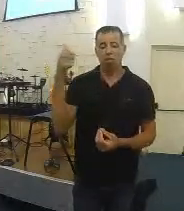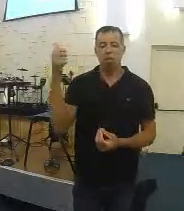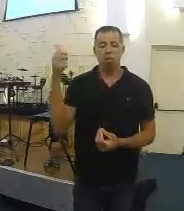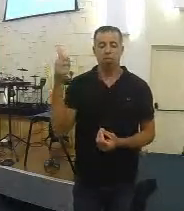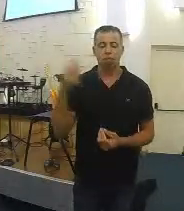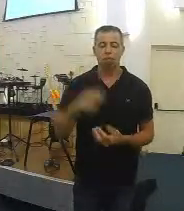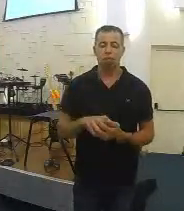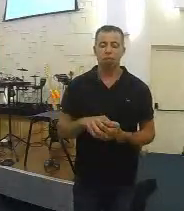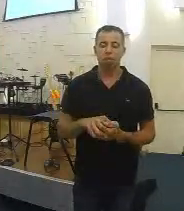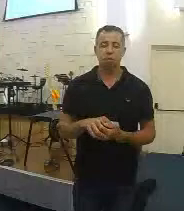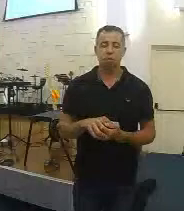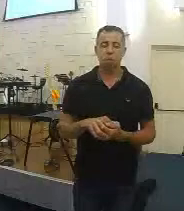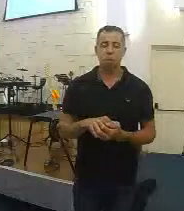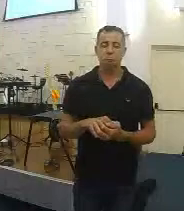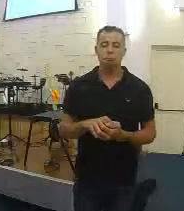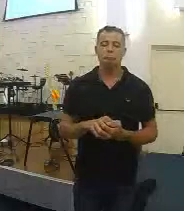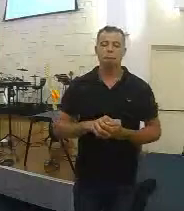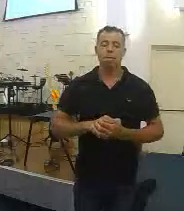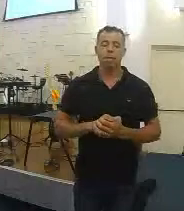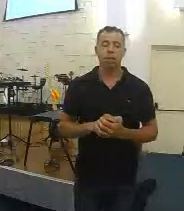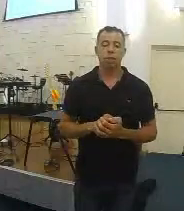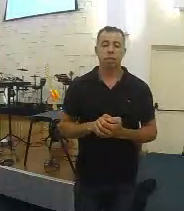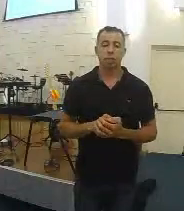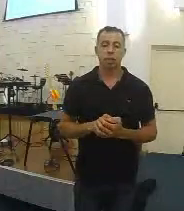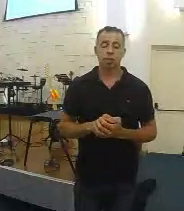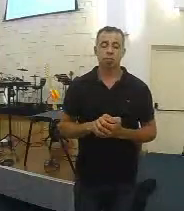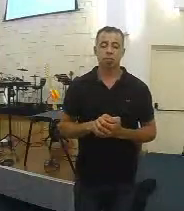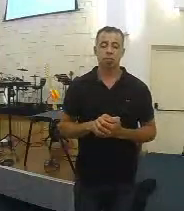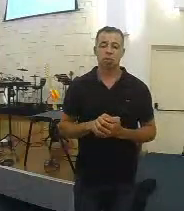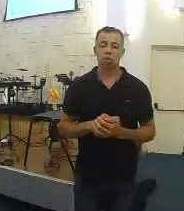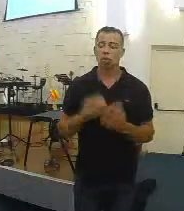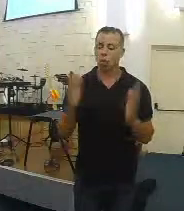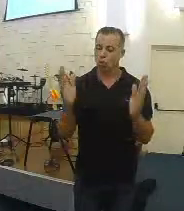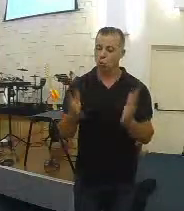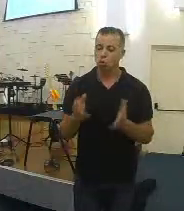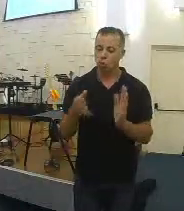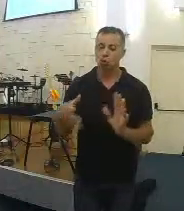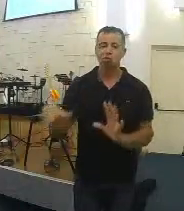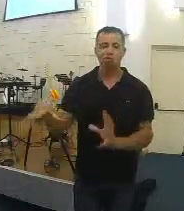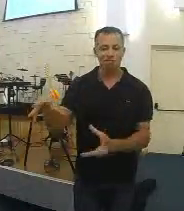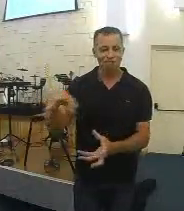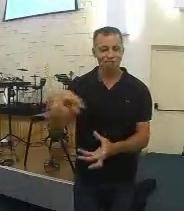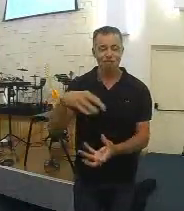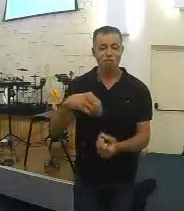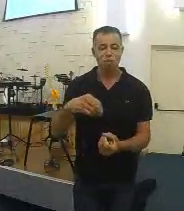coisas. Meus irmãos, o retrato desse tempo pode ser